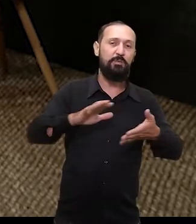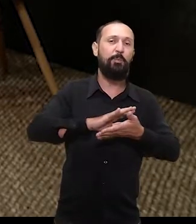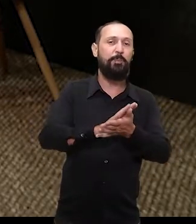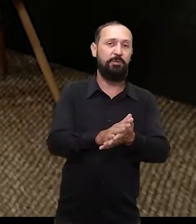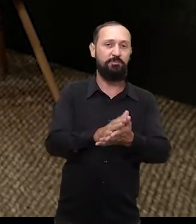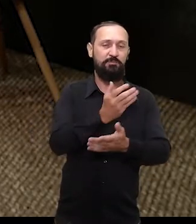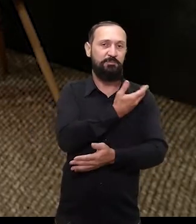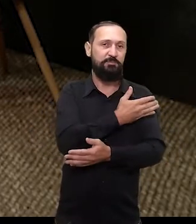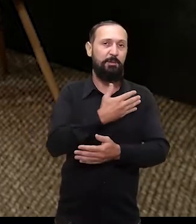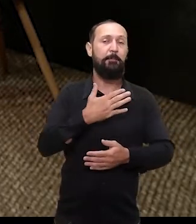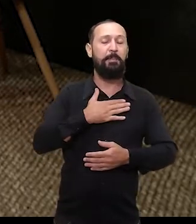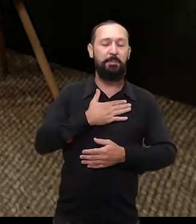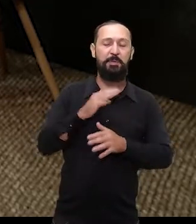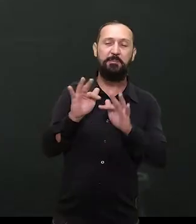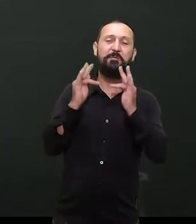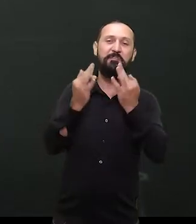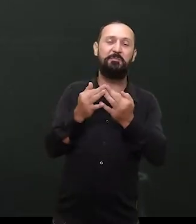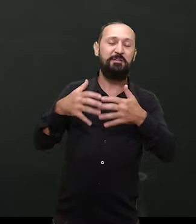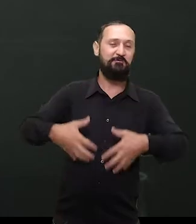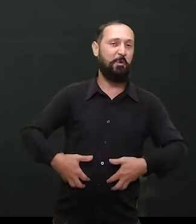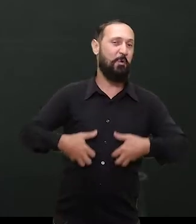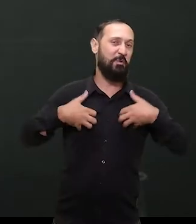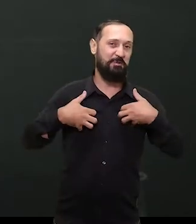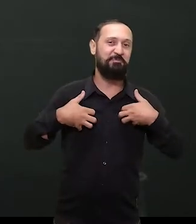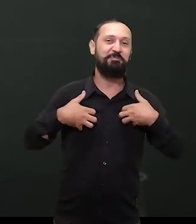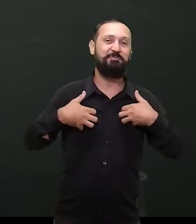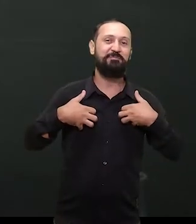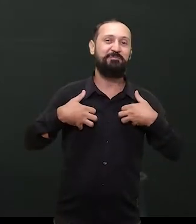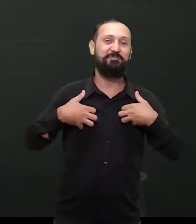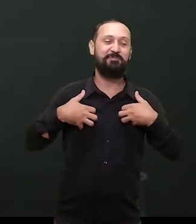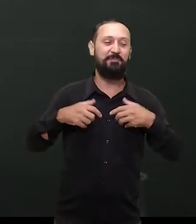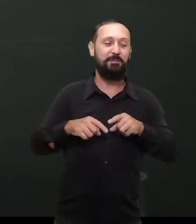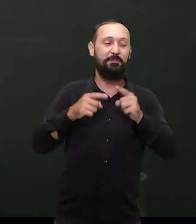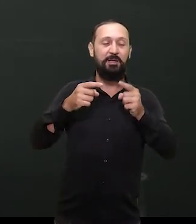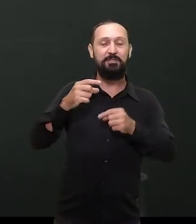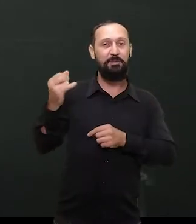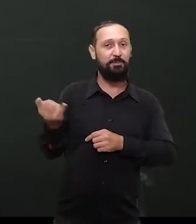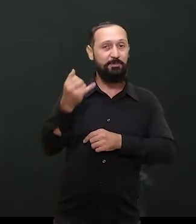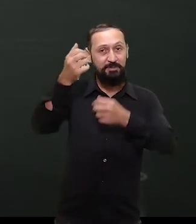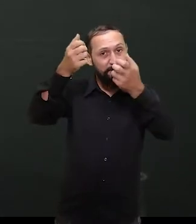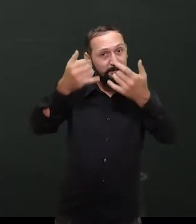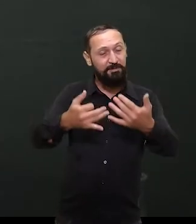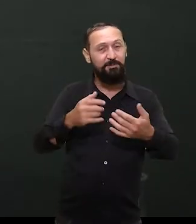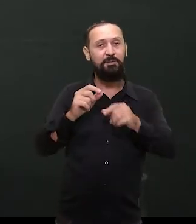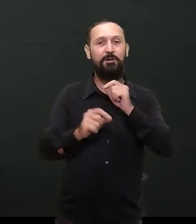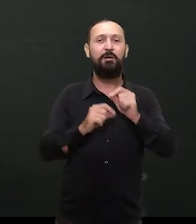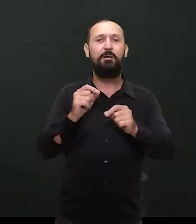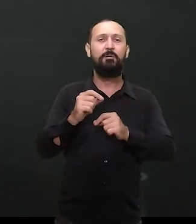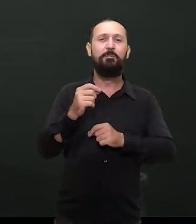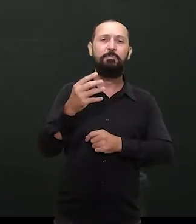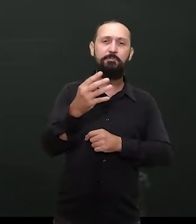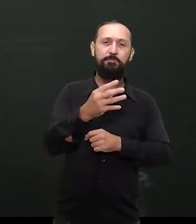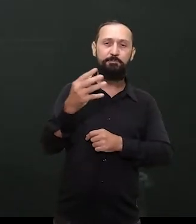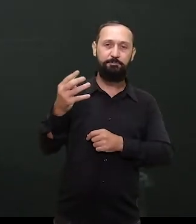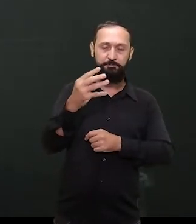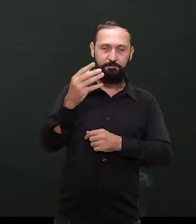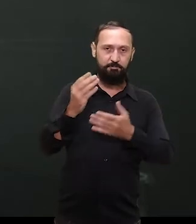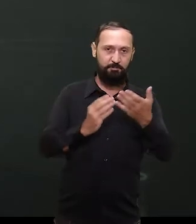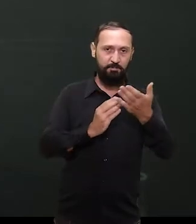né foi para mim foi para toda a família um grande orgulho mas é importante dizer que de